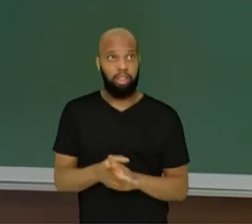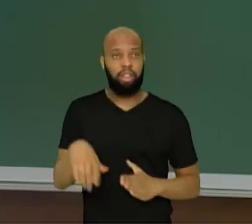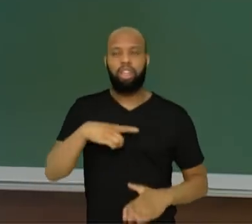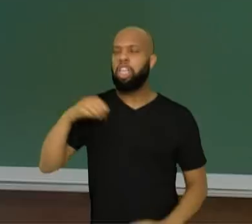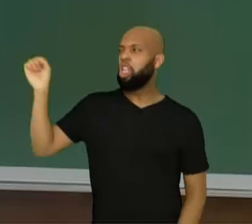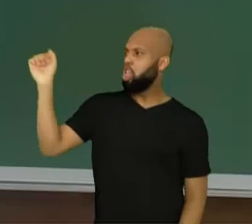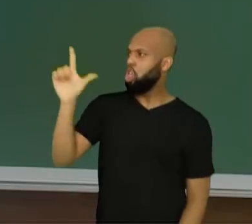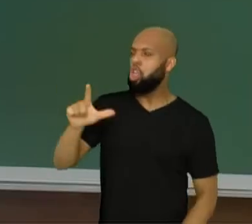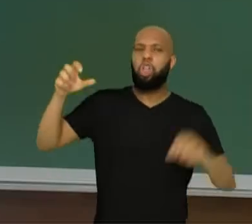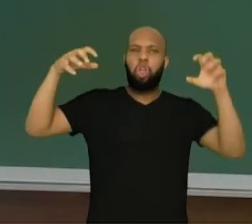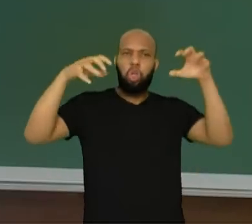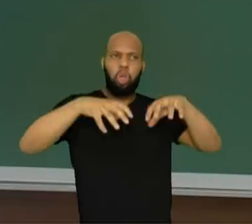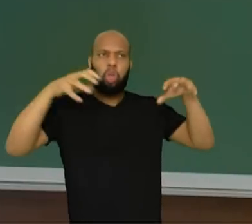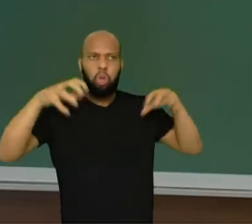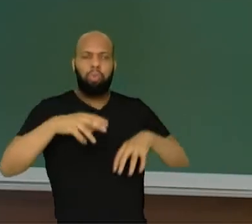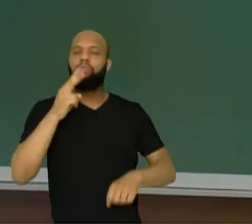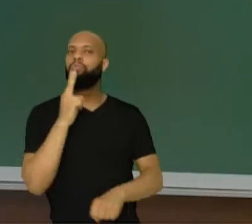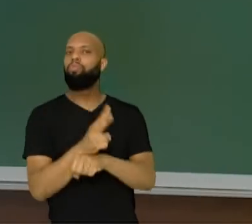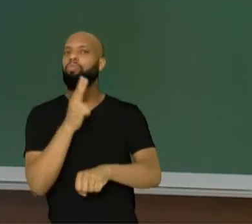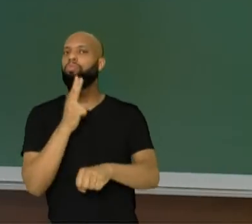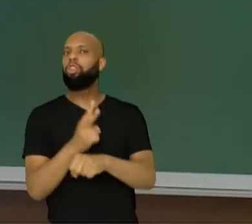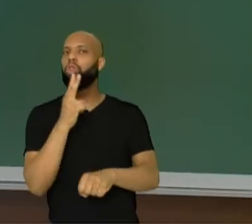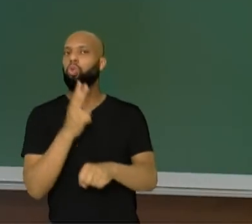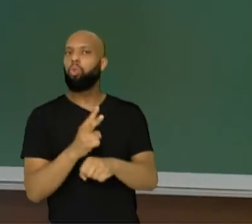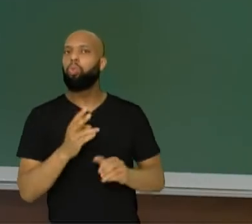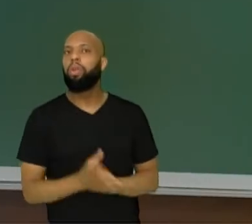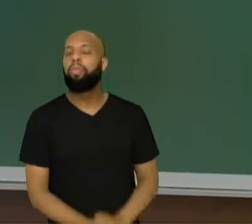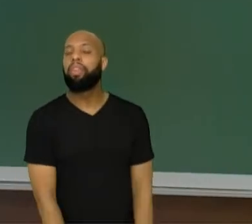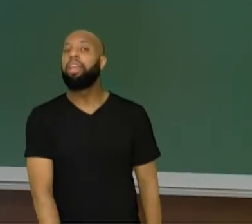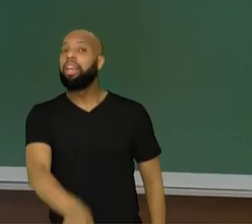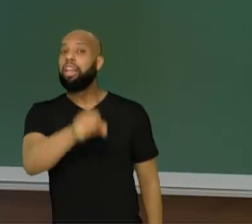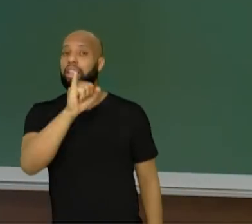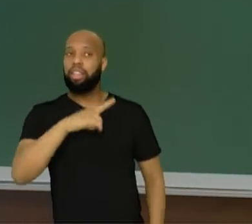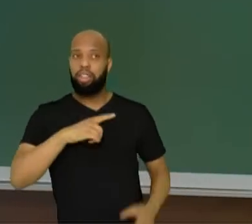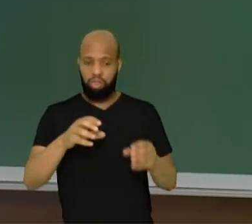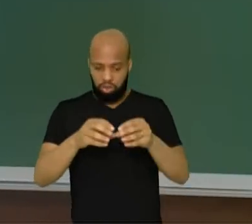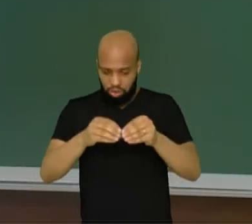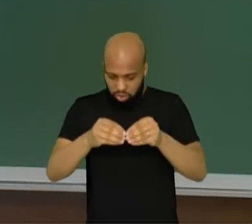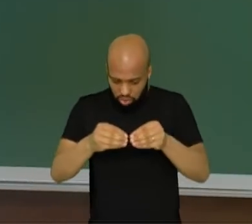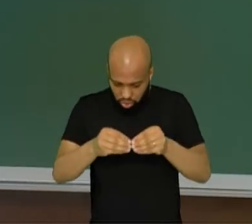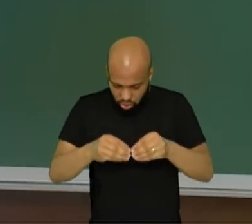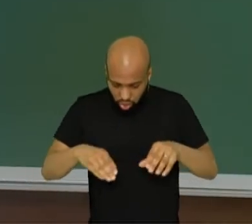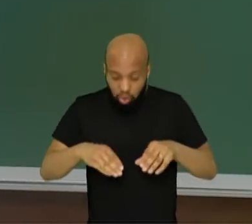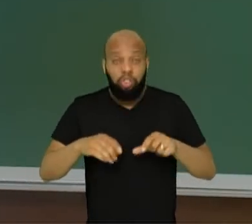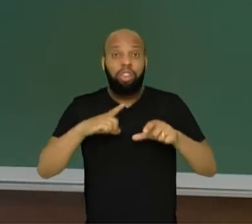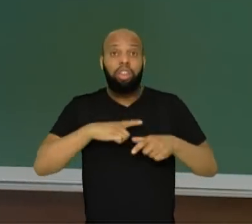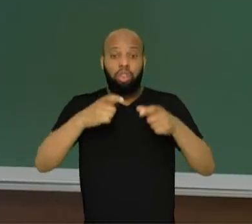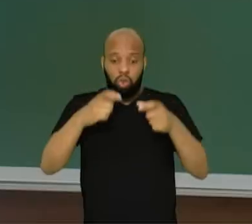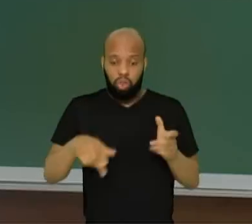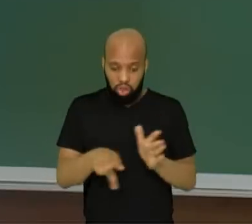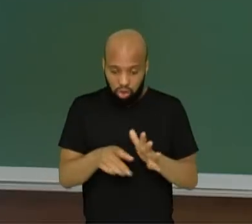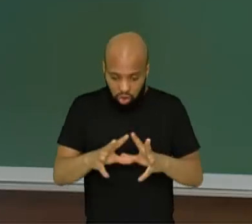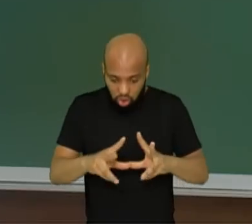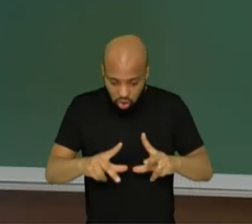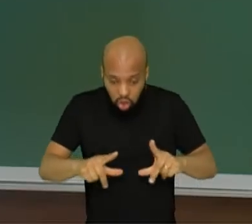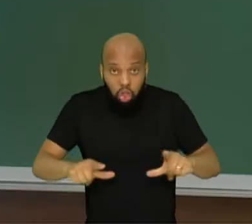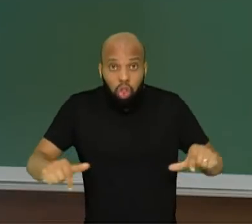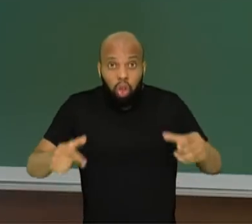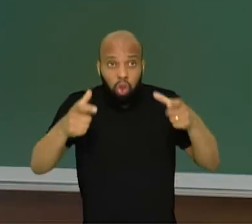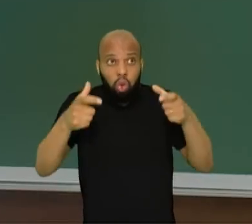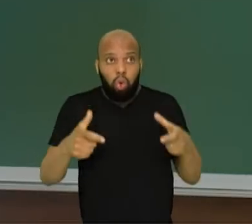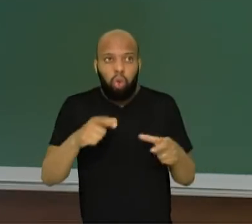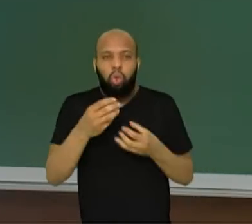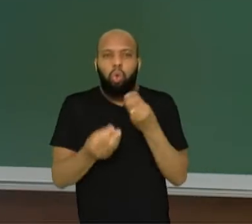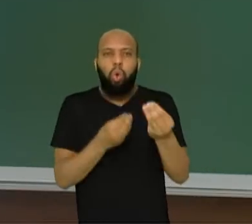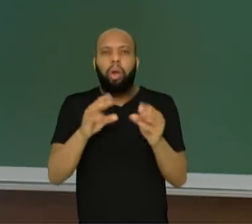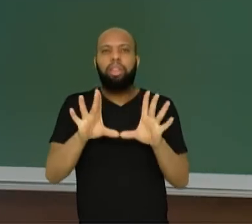Sol, chuva, ele é protegido. Quando esse ovo encontra um ambiente propício no solo, lembra, um